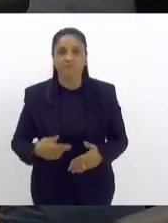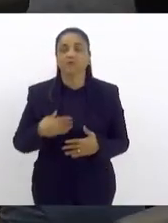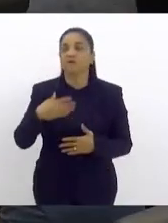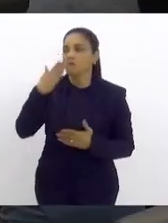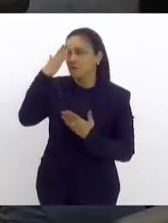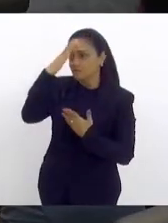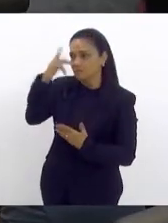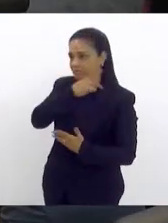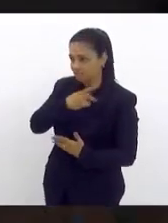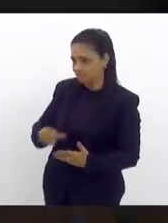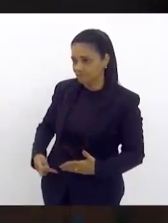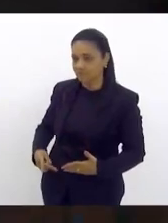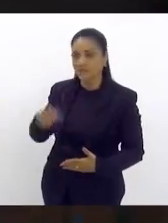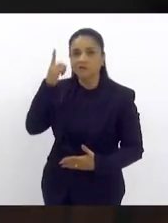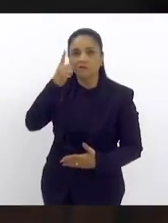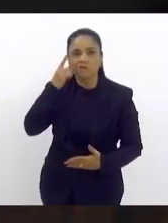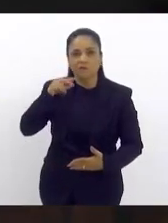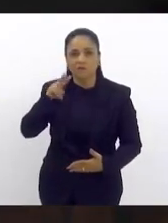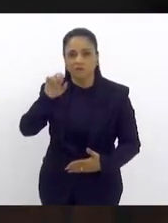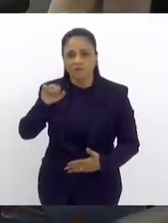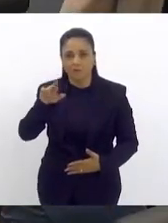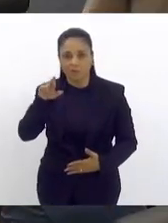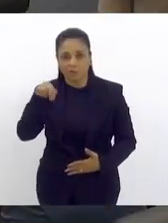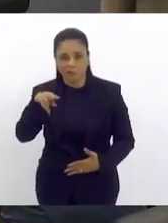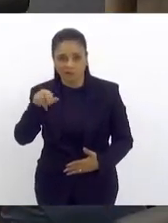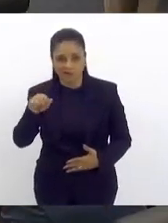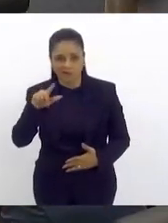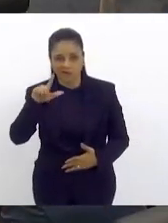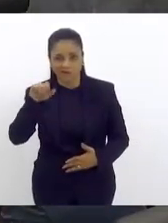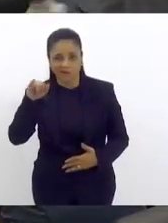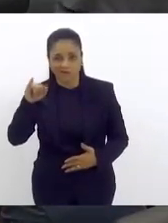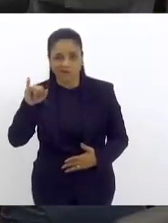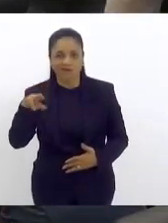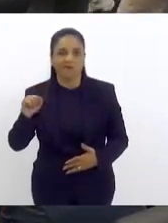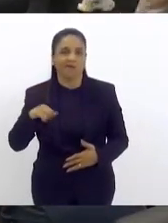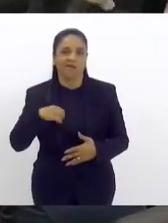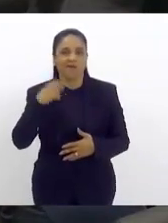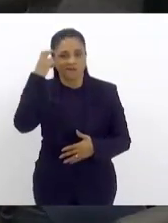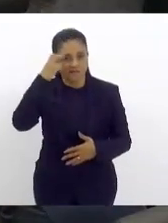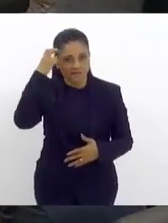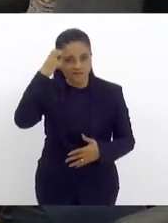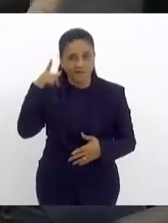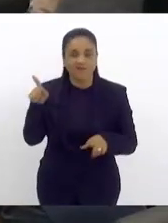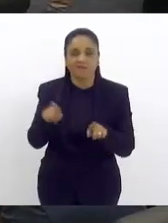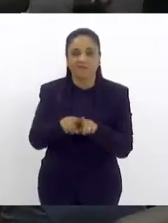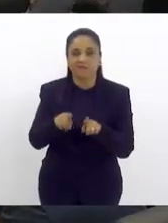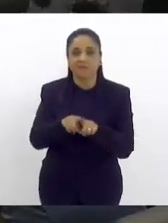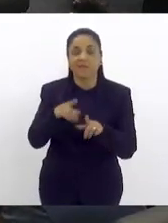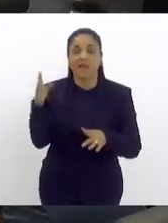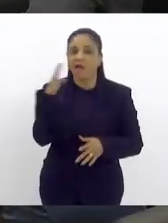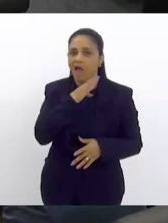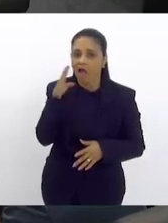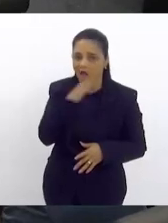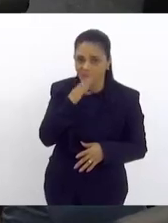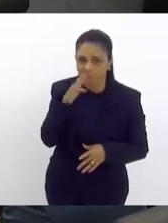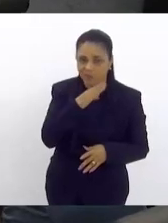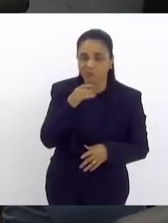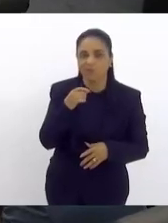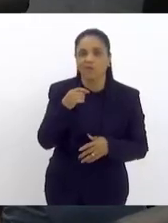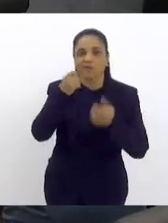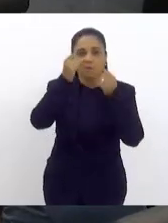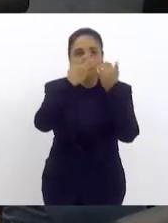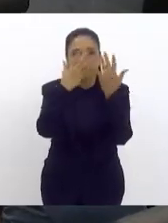Deputado Verônica primeiro muito muito rapidamente aqui eu queria